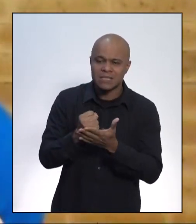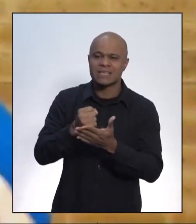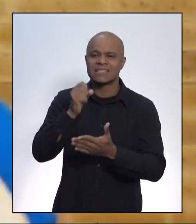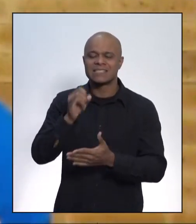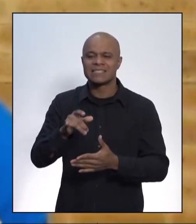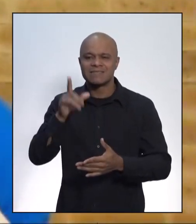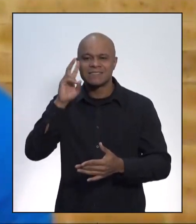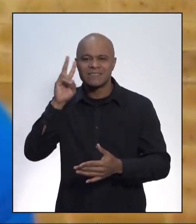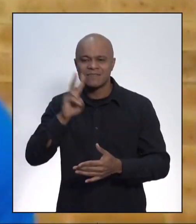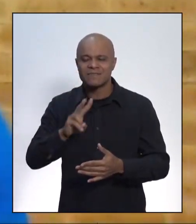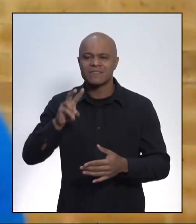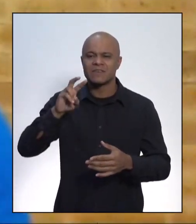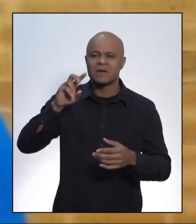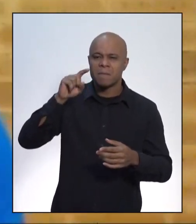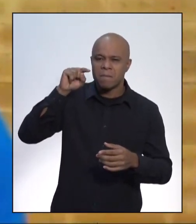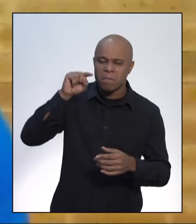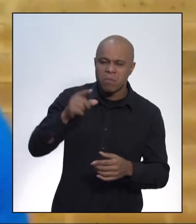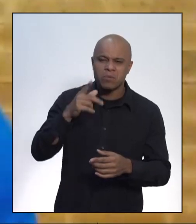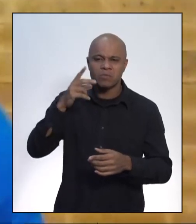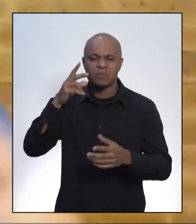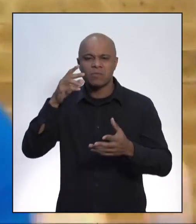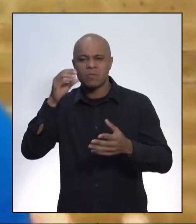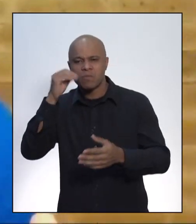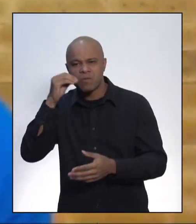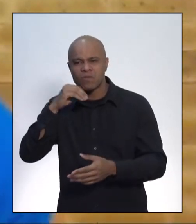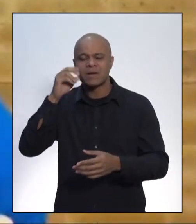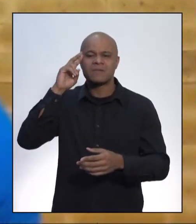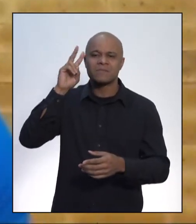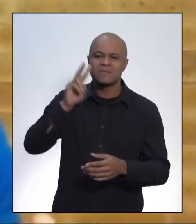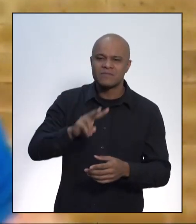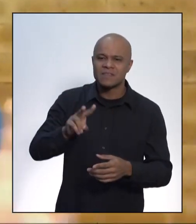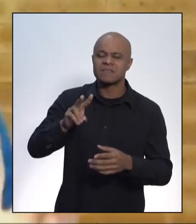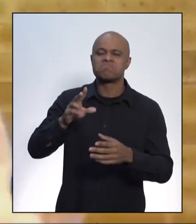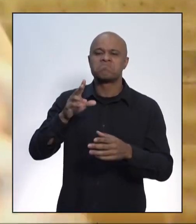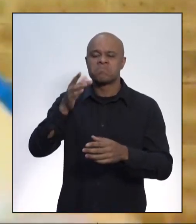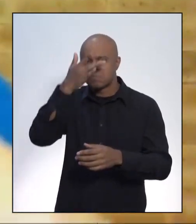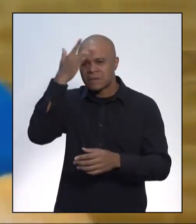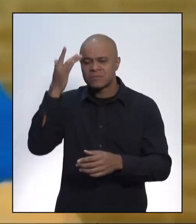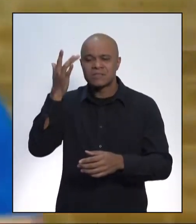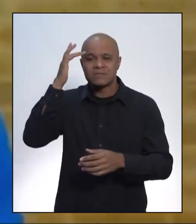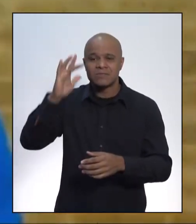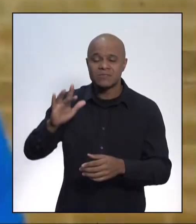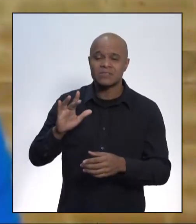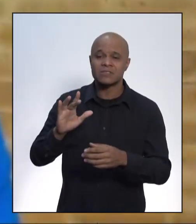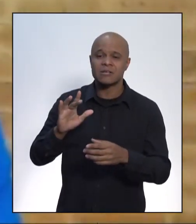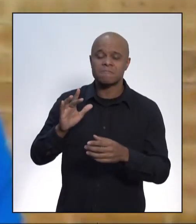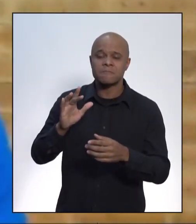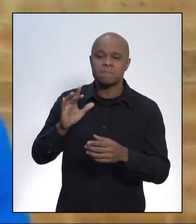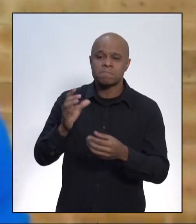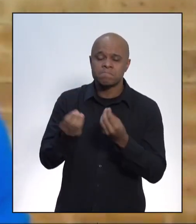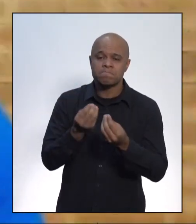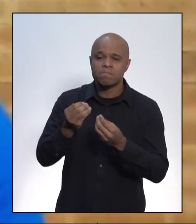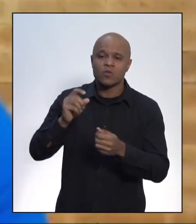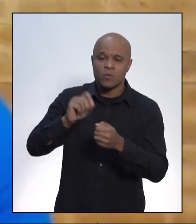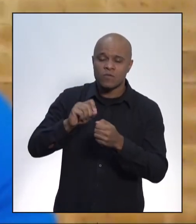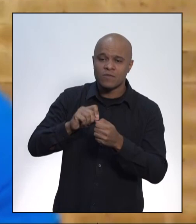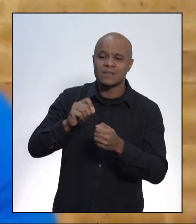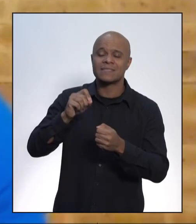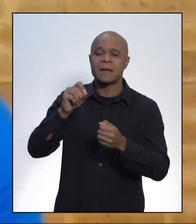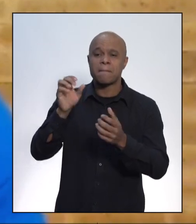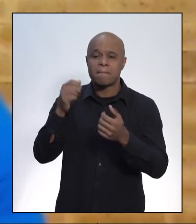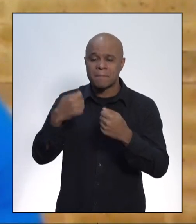tem um ponto fraco em alguma coisa, você tem que complementar com uma pessoa que vai trazer esse ponto forte, para que vocês juntos fiquem muito